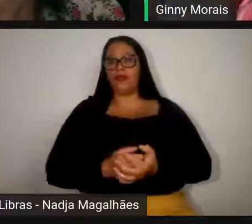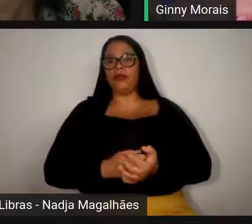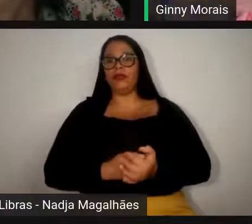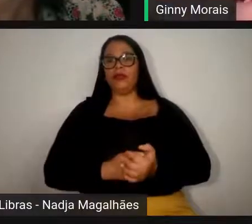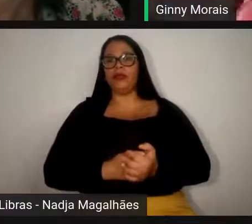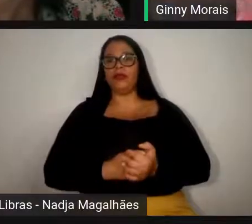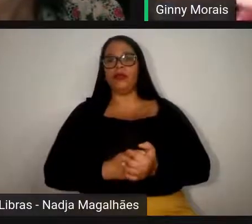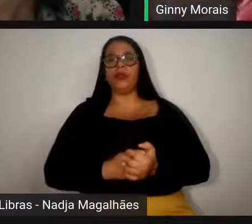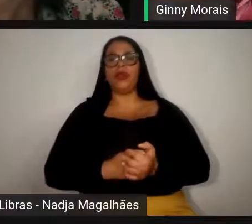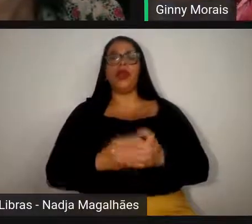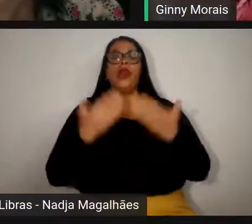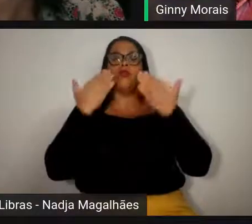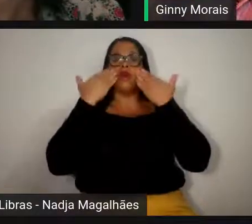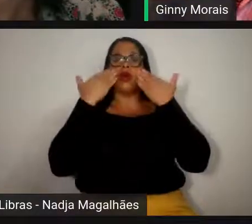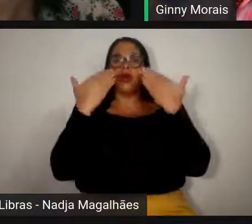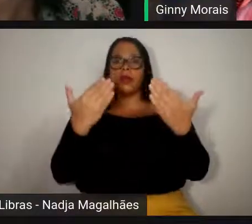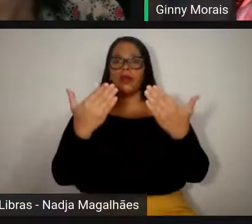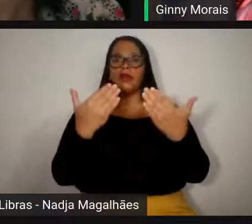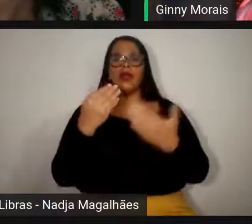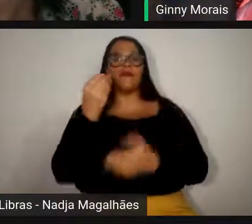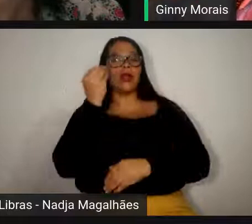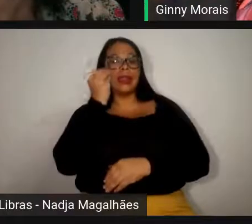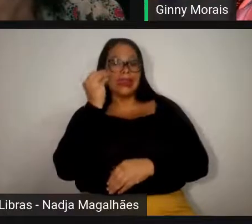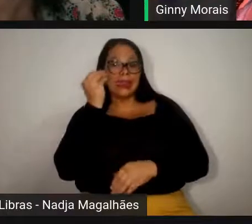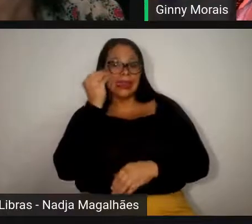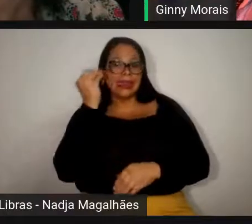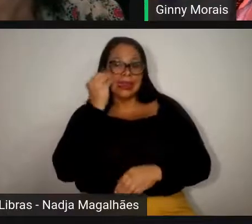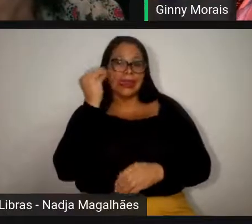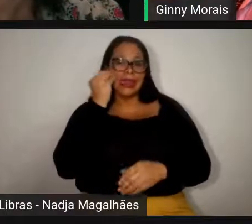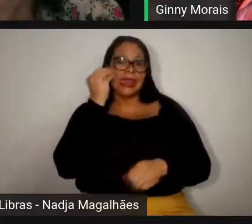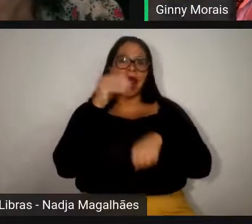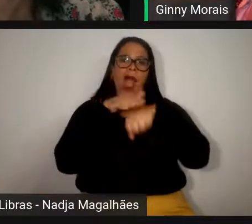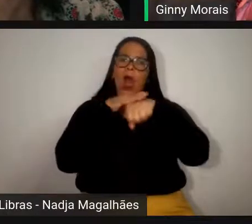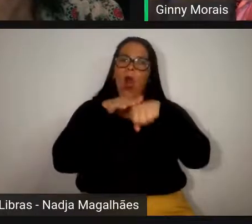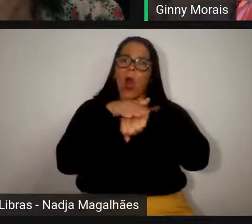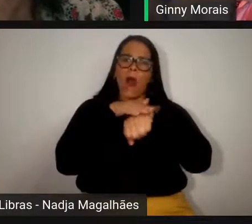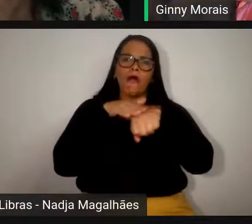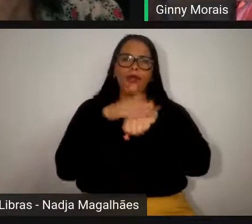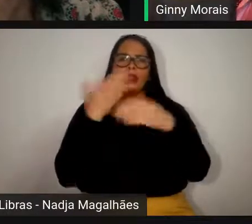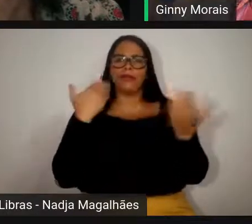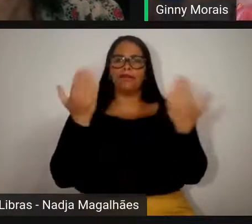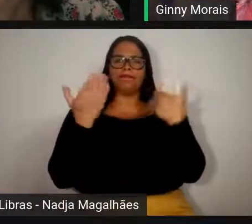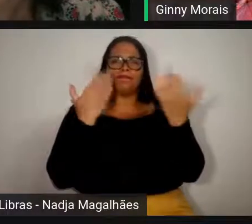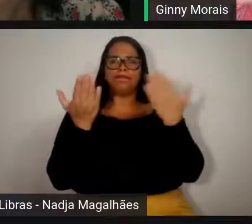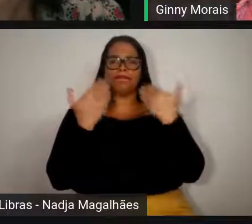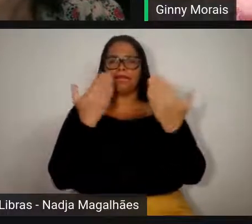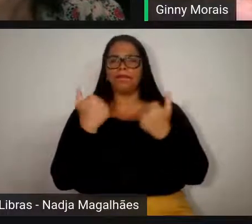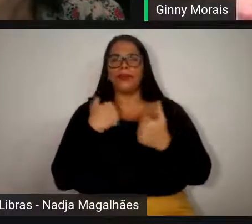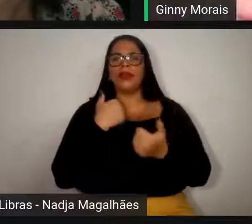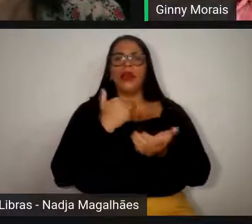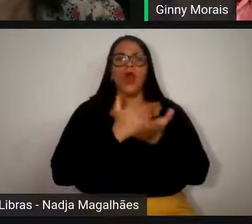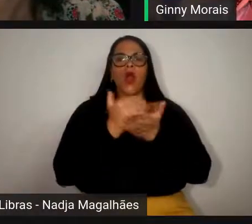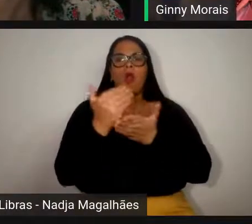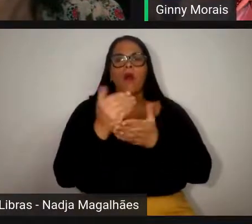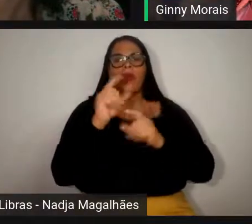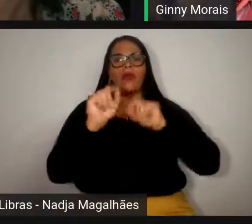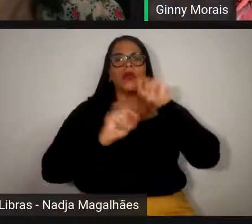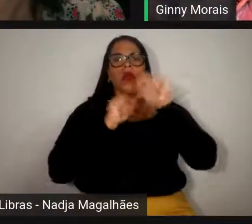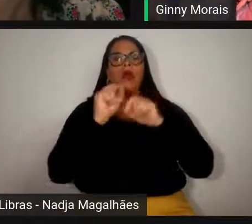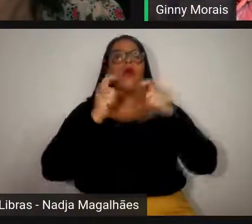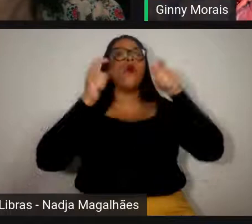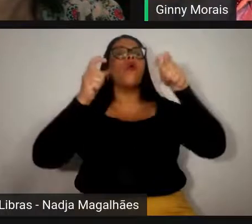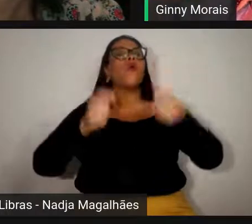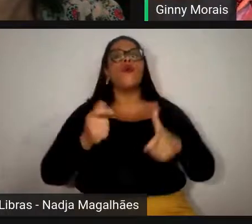uma apresentação vou tentar fazer o mais conversado possível, eu queria começar falando, na verdade, de onde que saiu